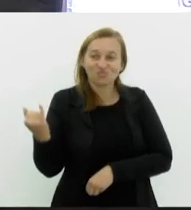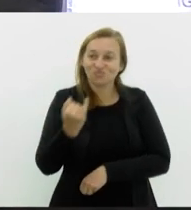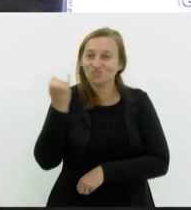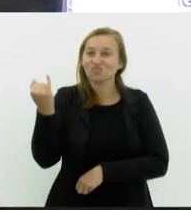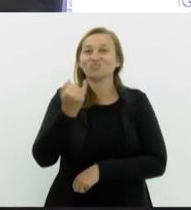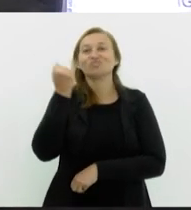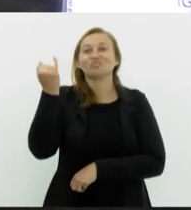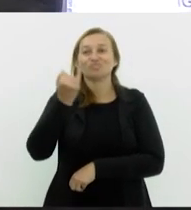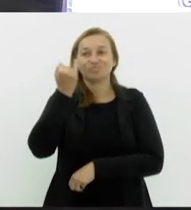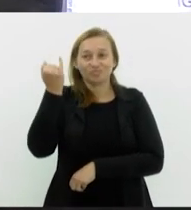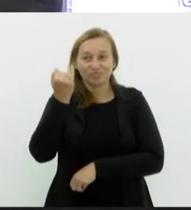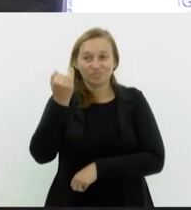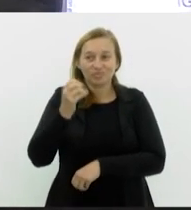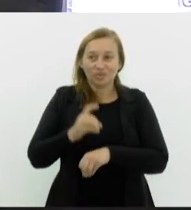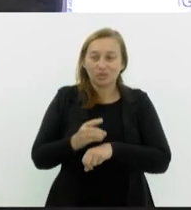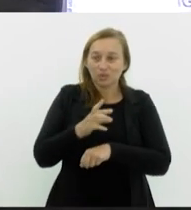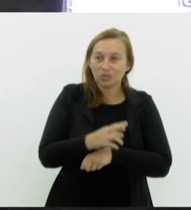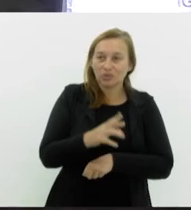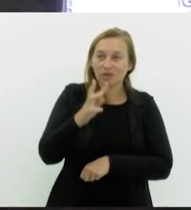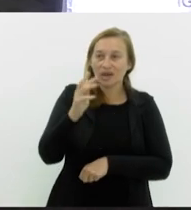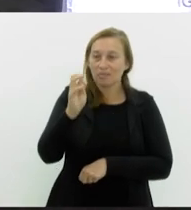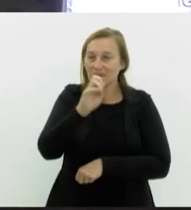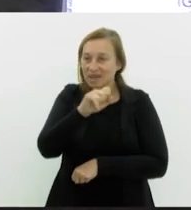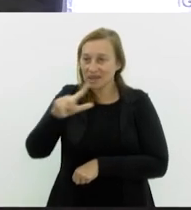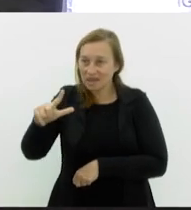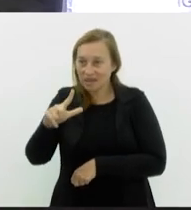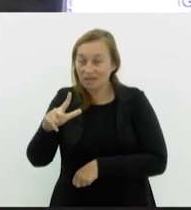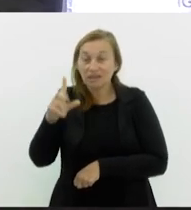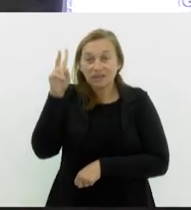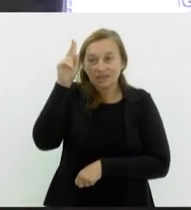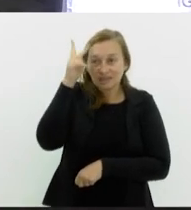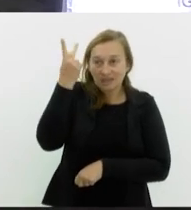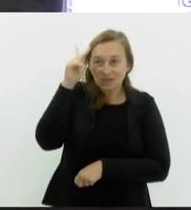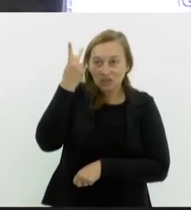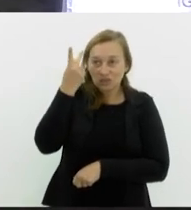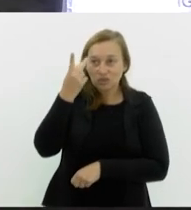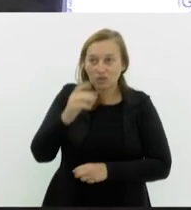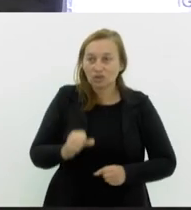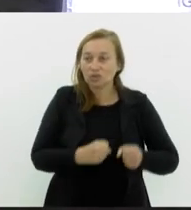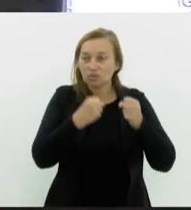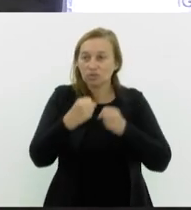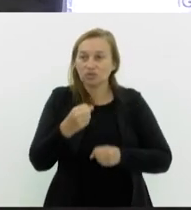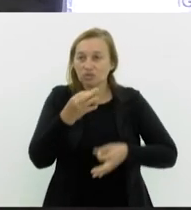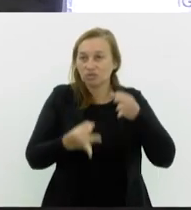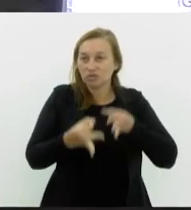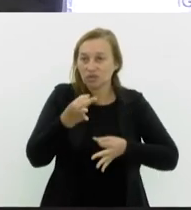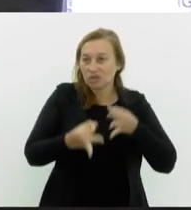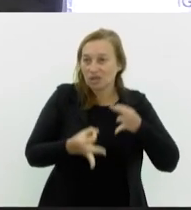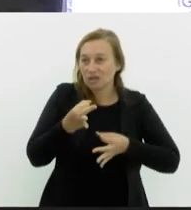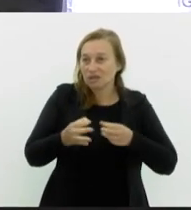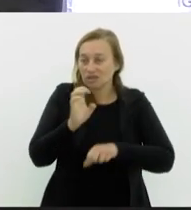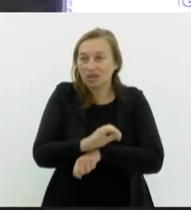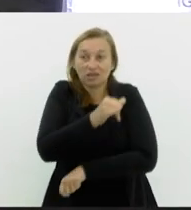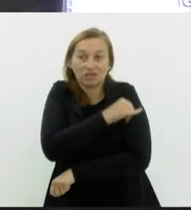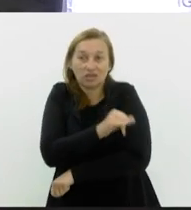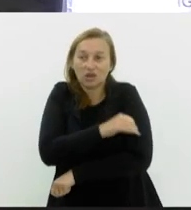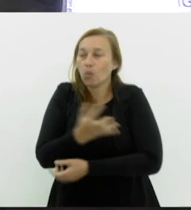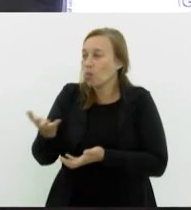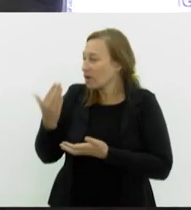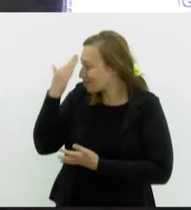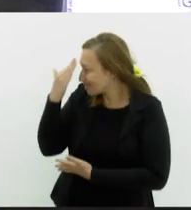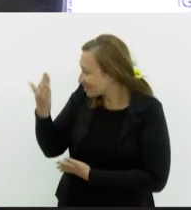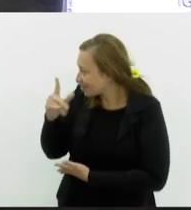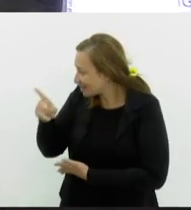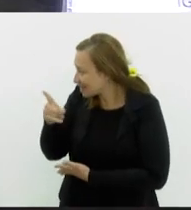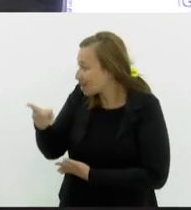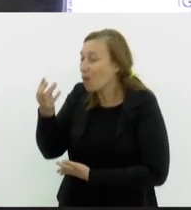importância de Dr. Gabriel Zéfiro na história do Poder Judiciário do Estado do Rio de Janeiro. Eu quero, meu querido, agradecer a você